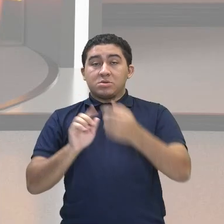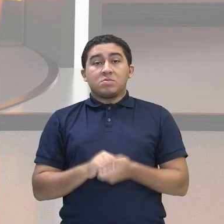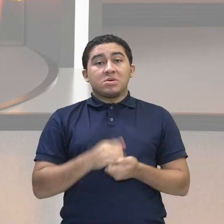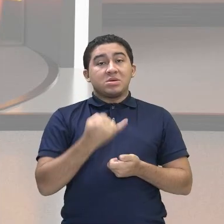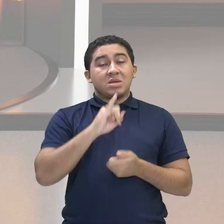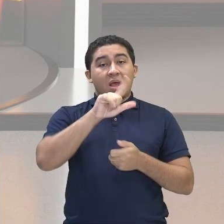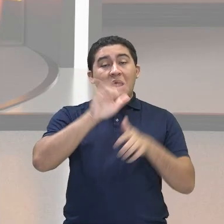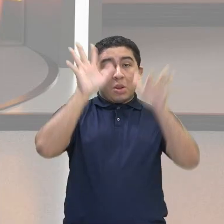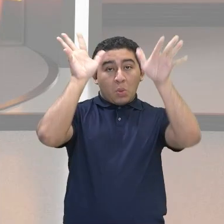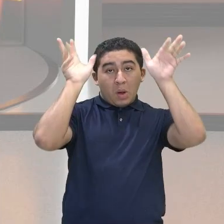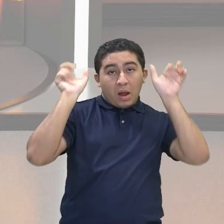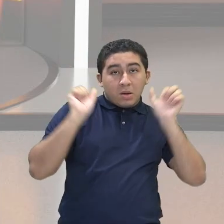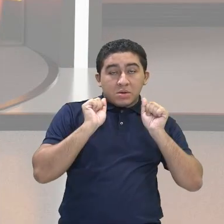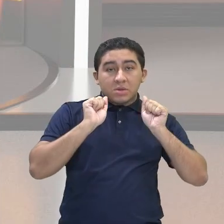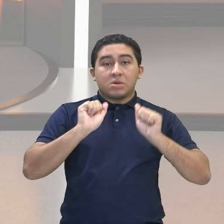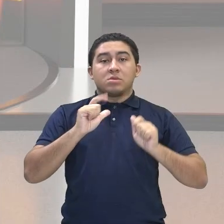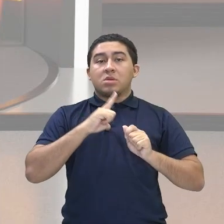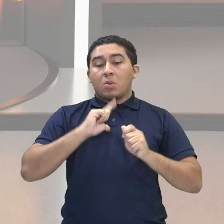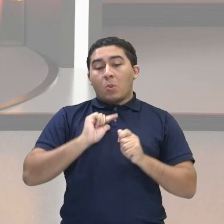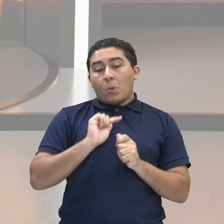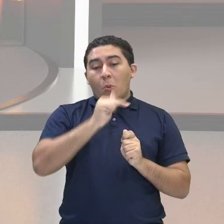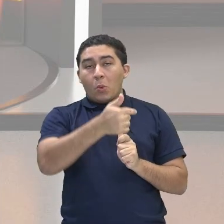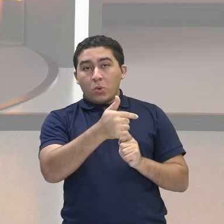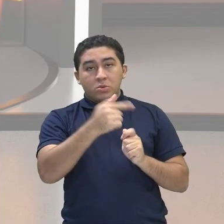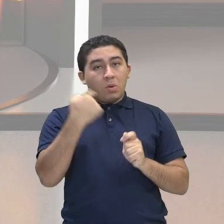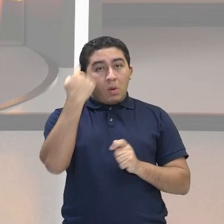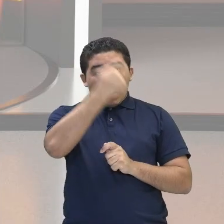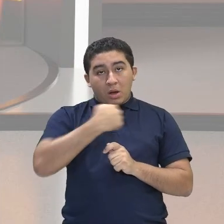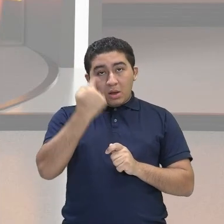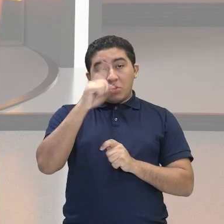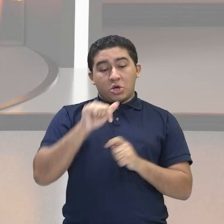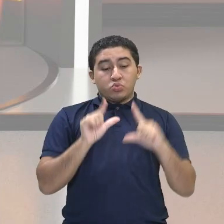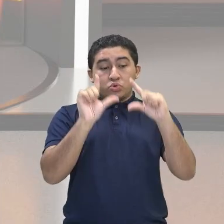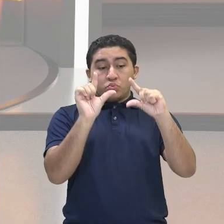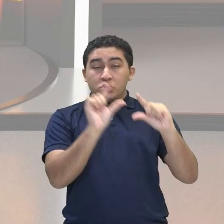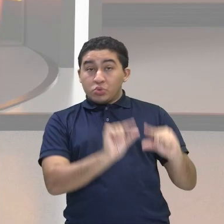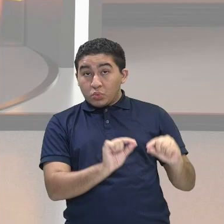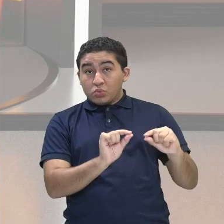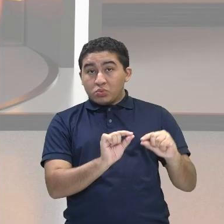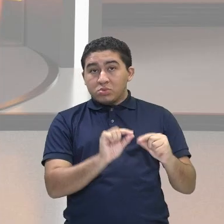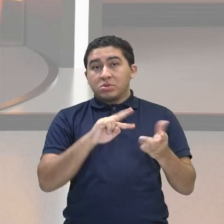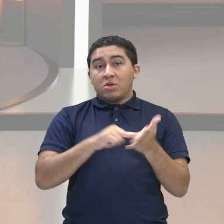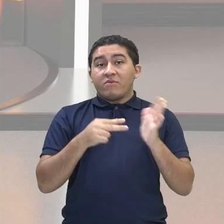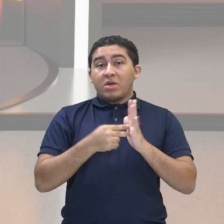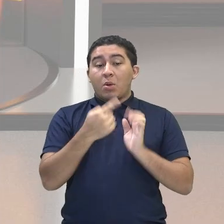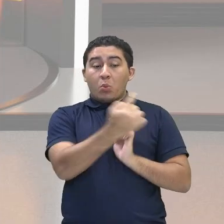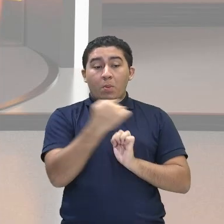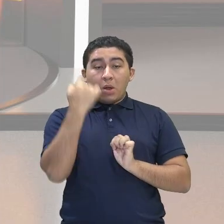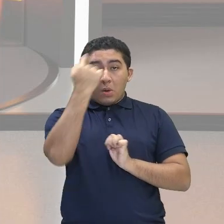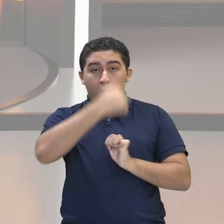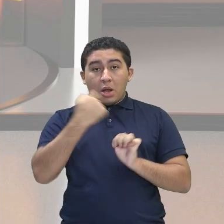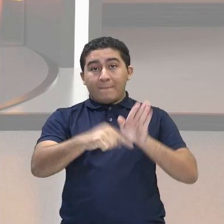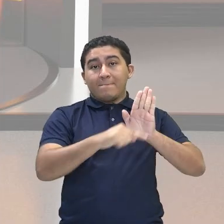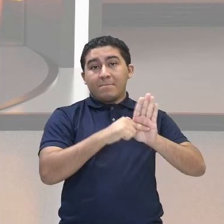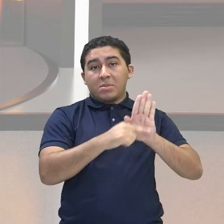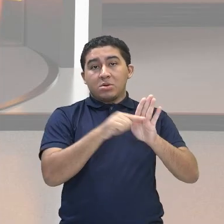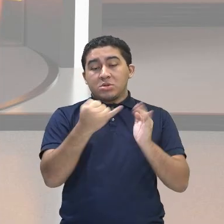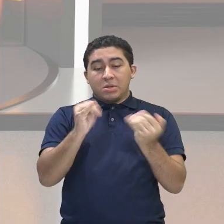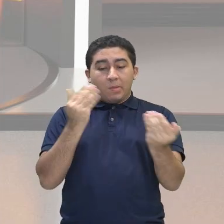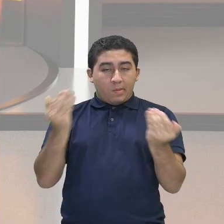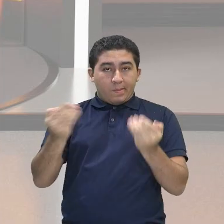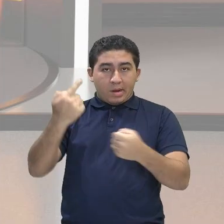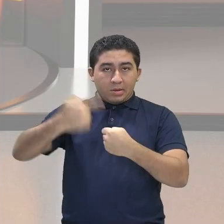Amazonas, onde a gente tem um outro fuso horário, eu vou diminuir. Significa que é 1 hora a menos ali com relação a